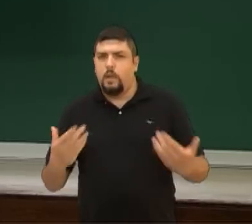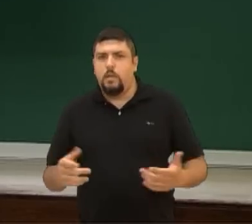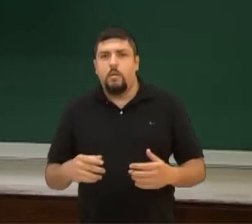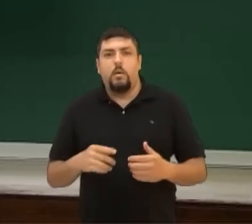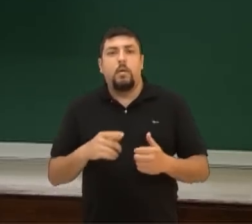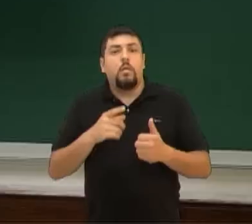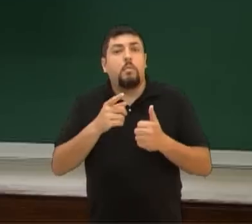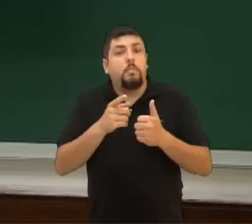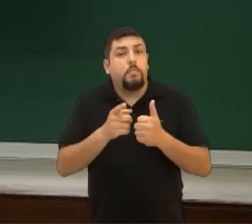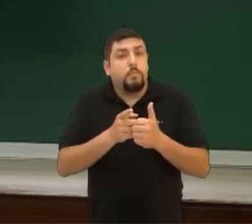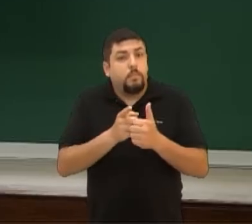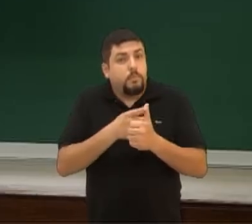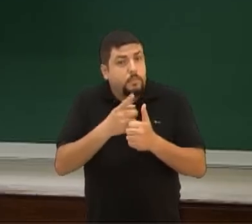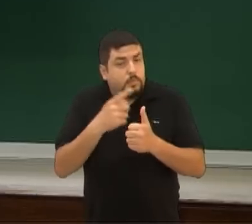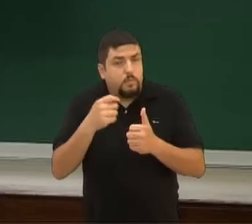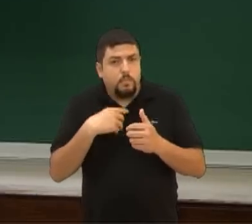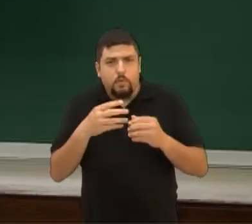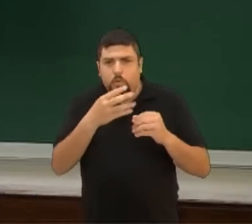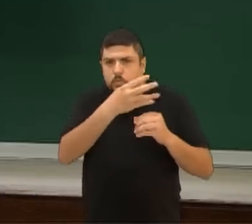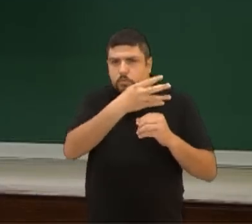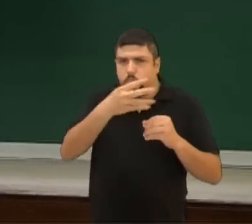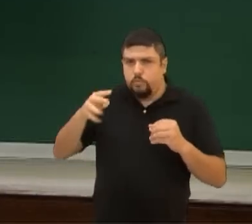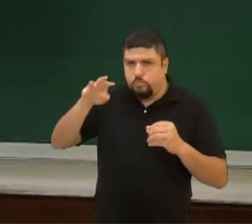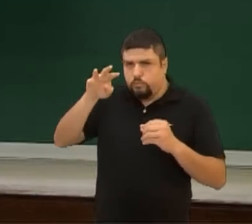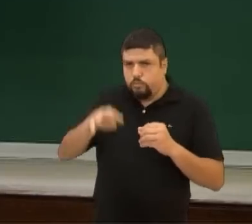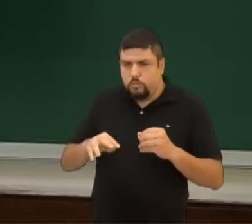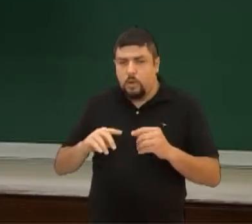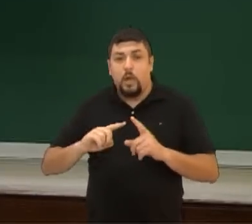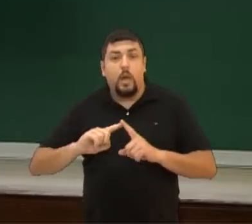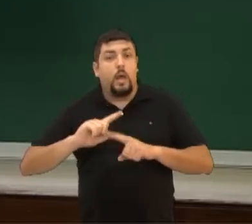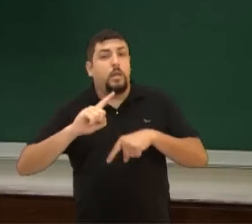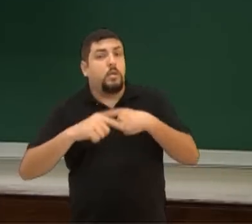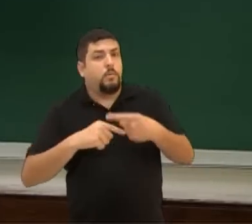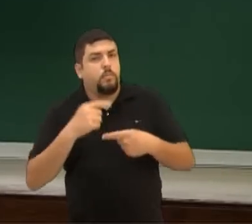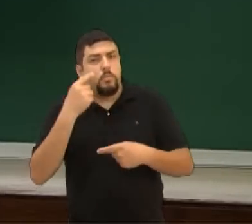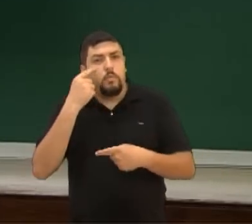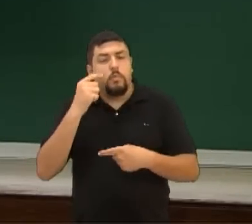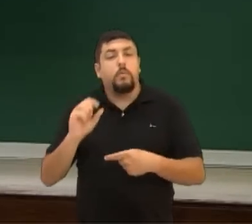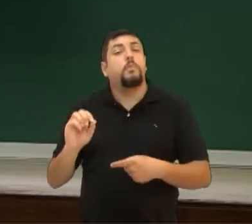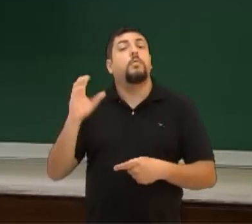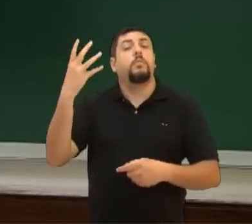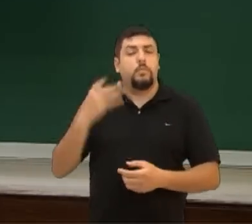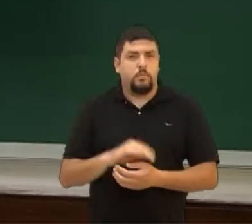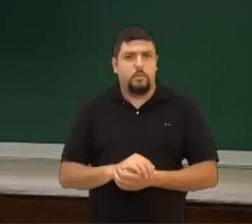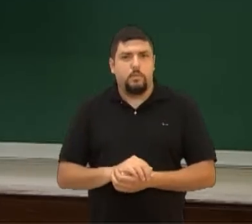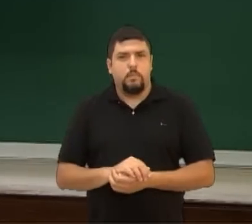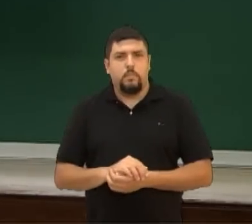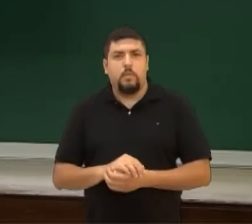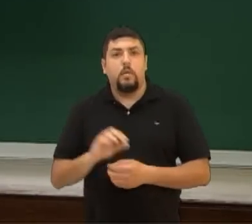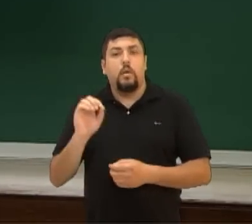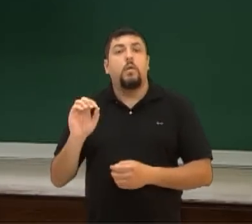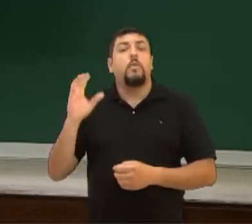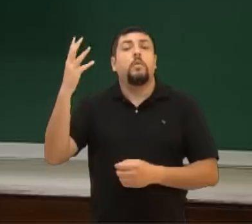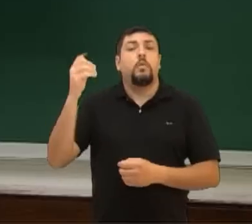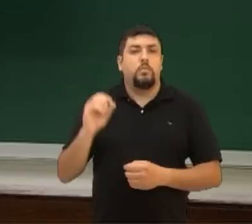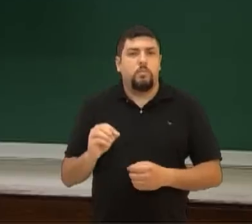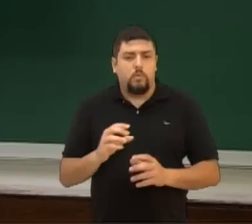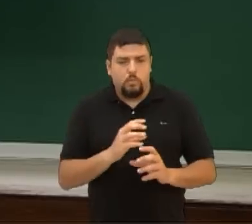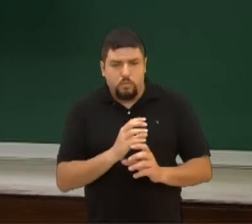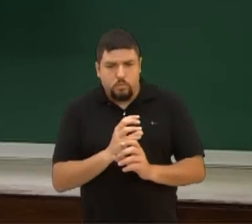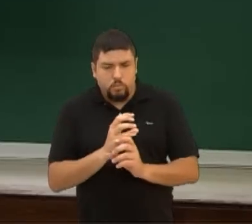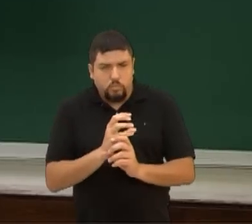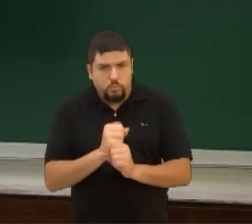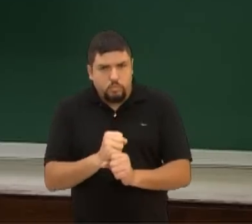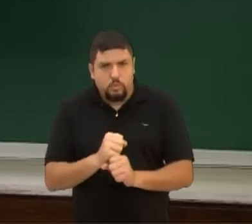construir essa tabelinha e depois a gente vê o evento, porque o evento é a soma sendo 7,